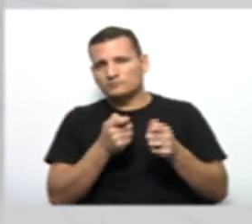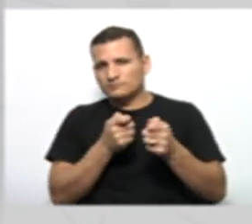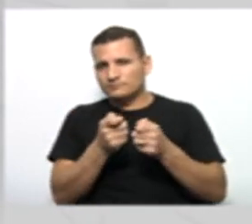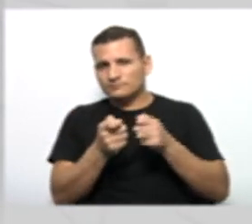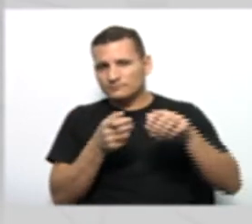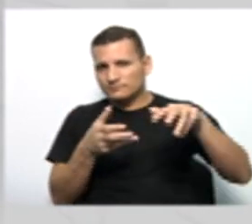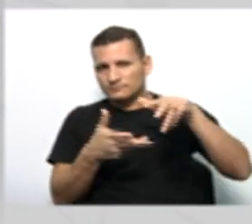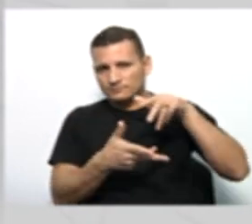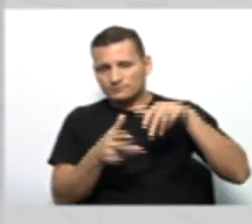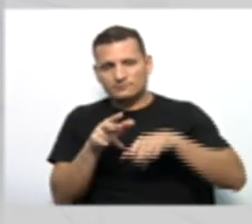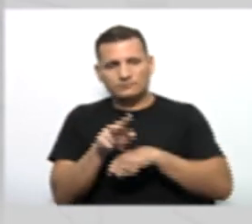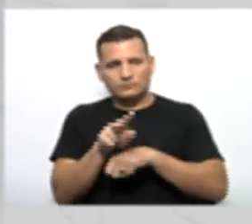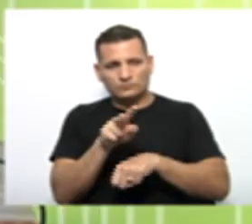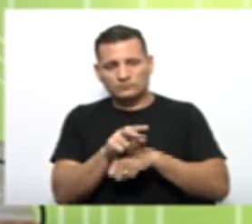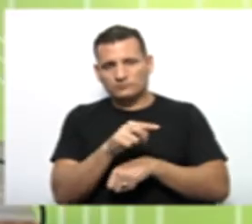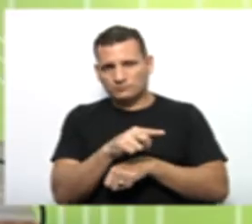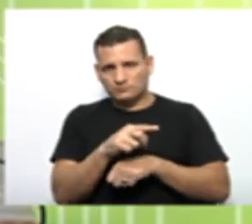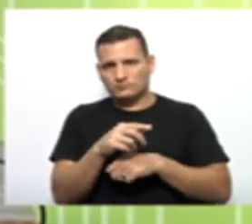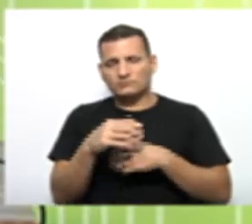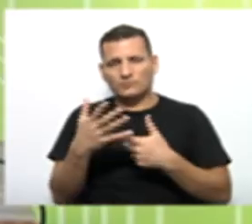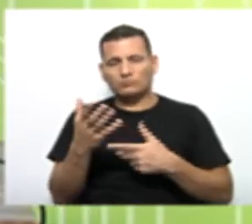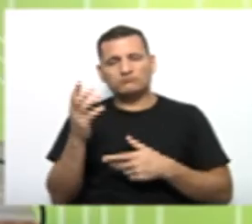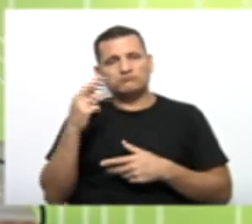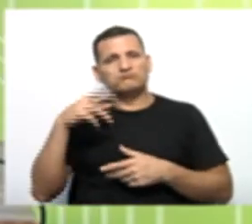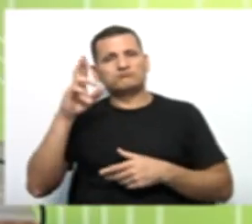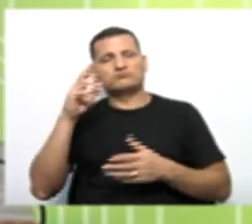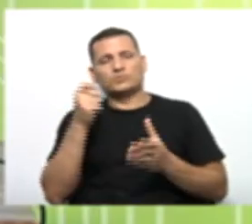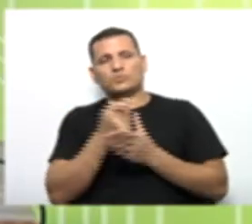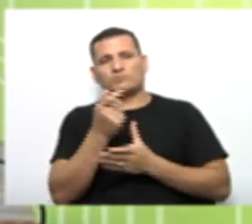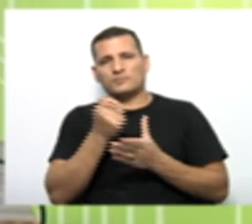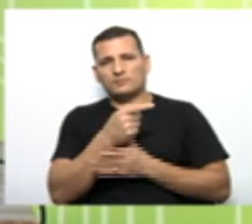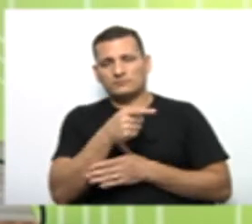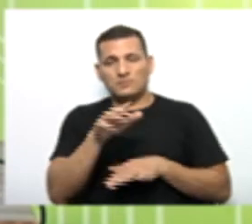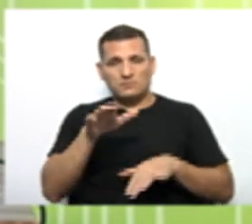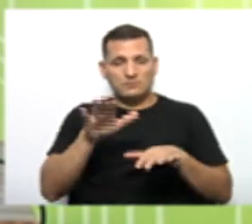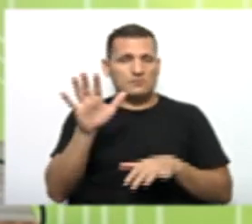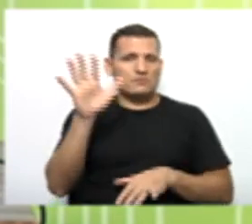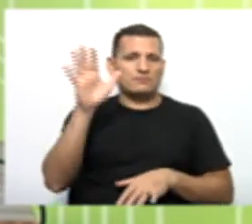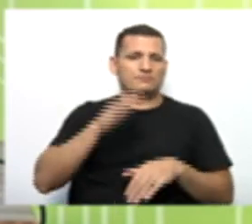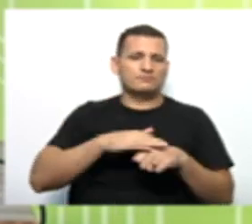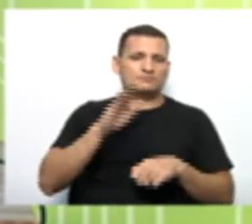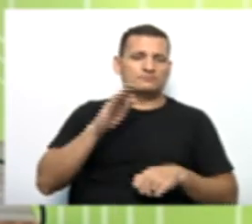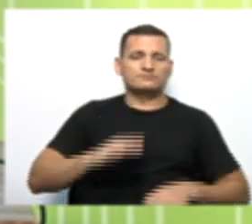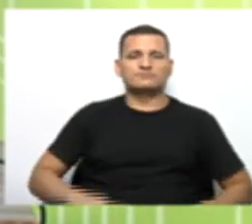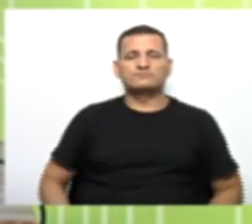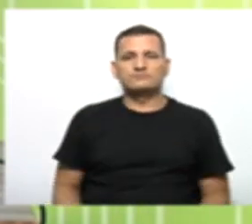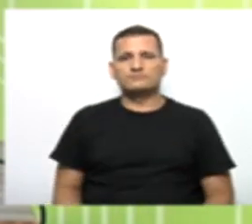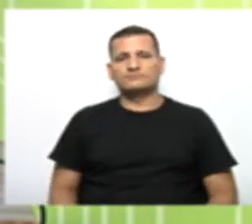isso, decidam comprar os produtos dela, às vezes pagando até mais.